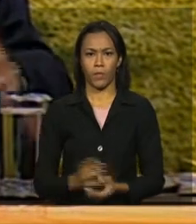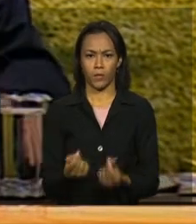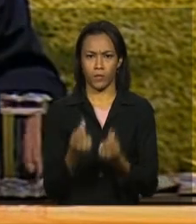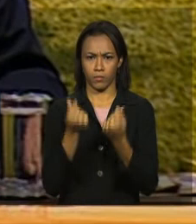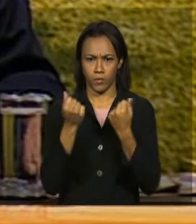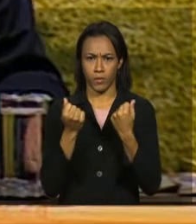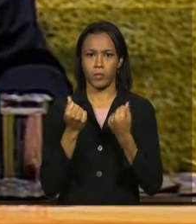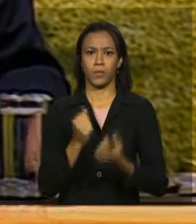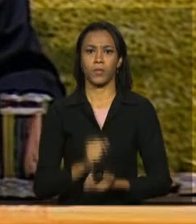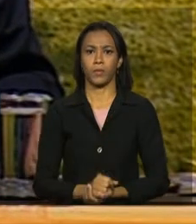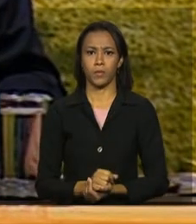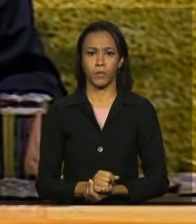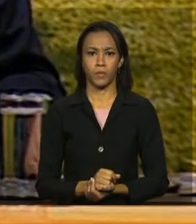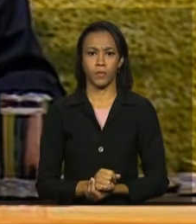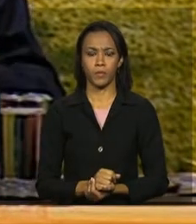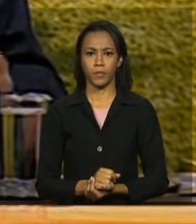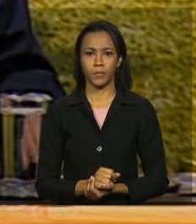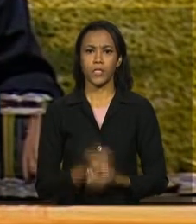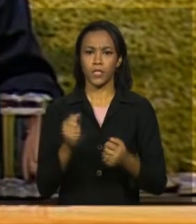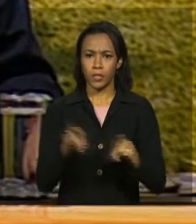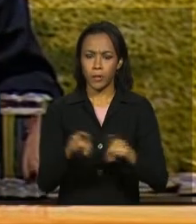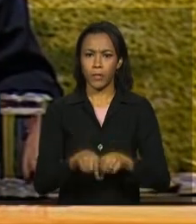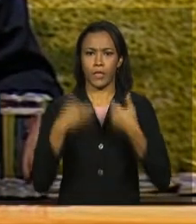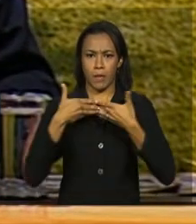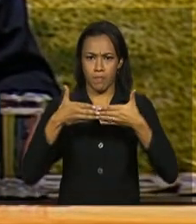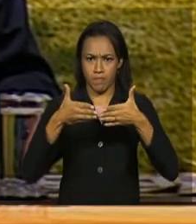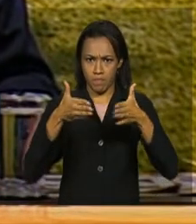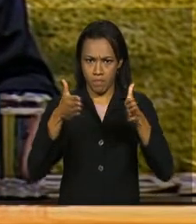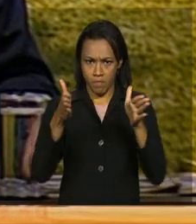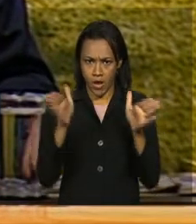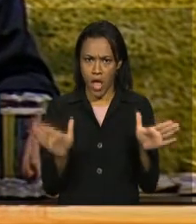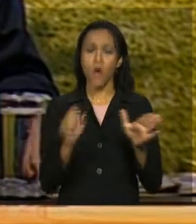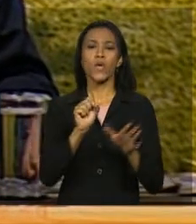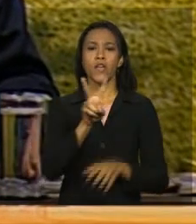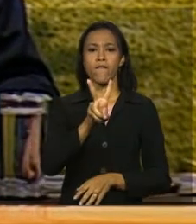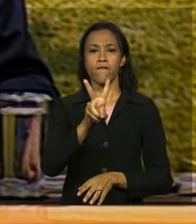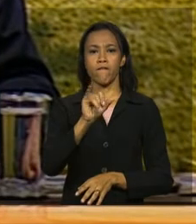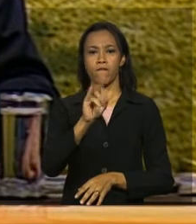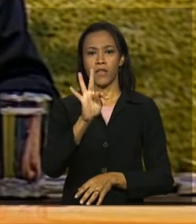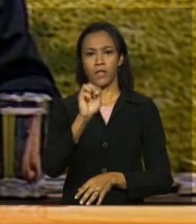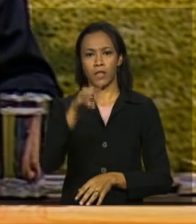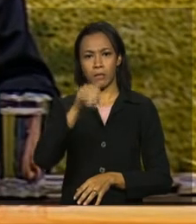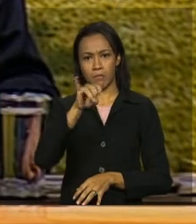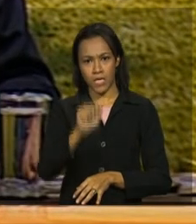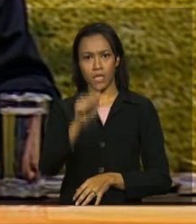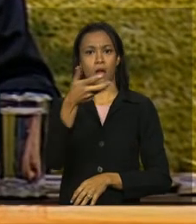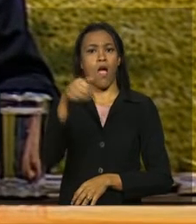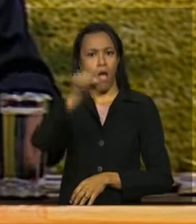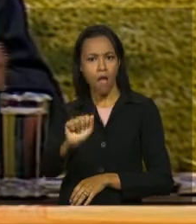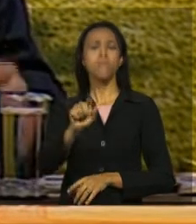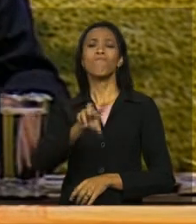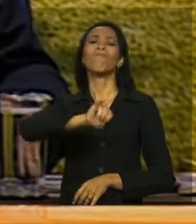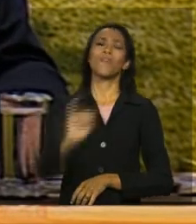tem tempo pelo ele força também no tá líder ampliar la Cultura como vitamina A é isso é muito importante